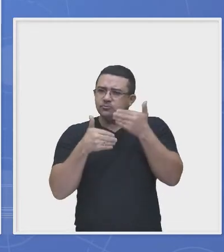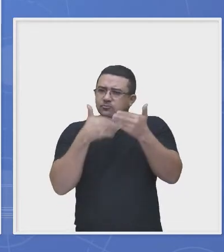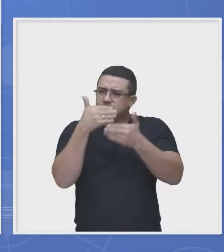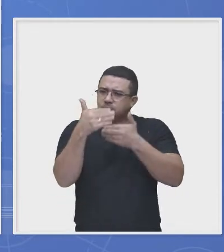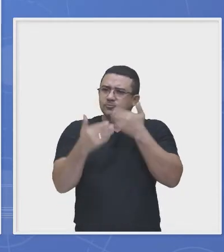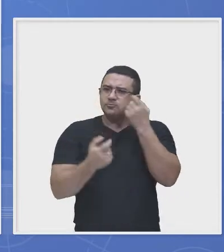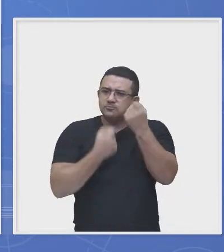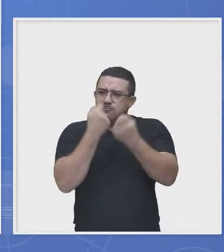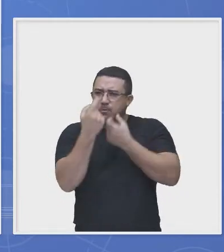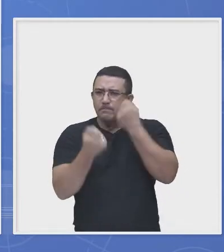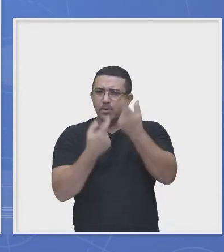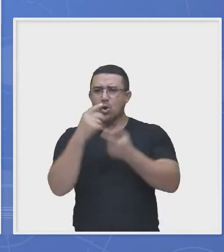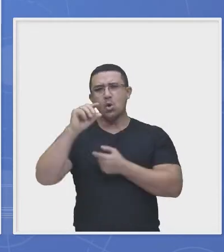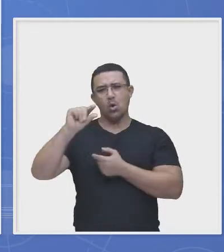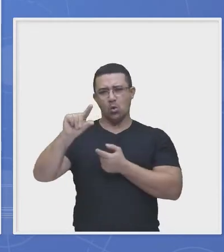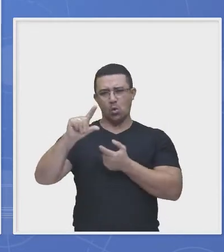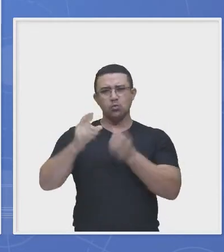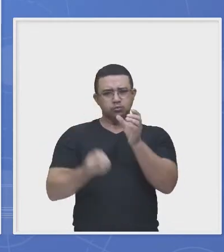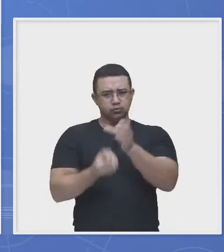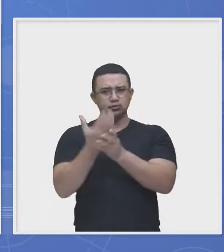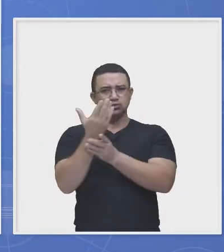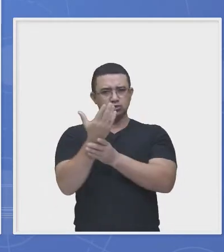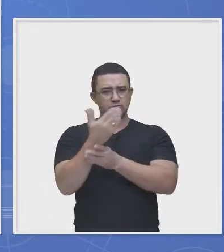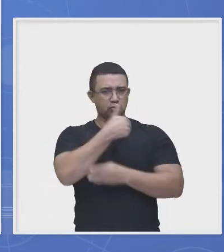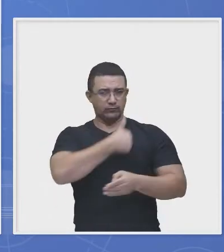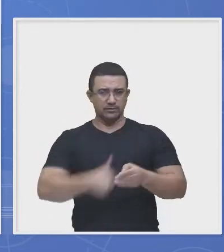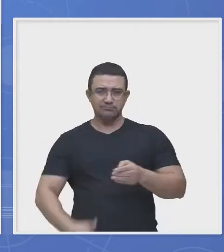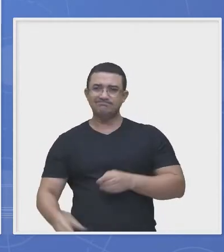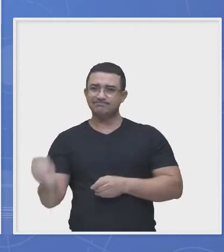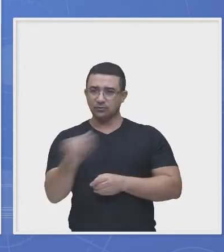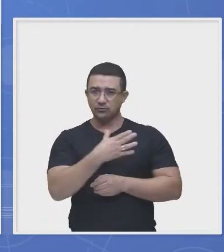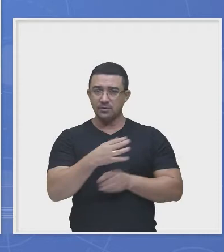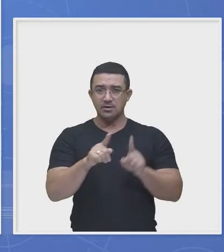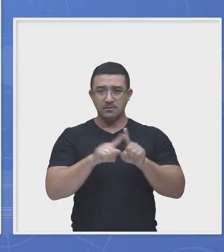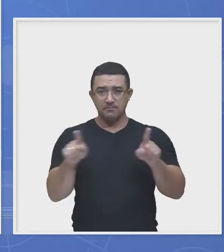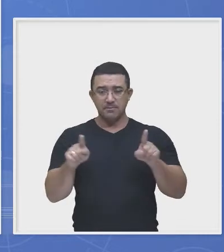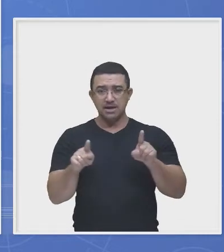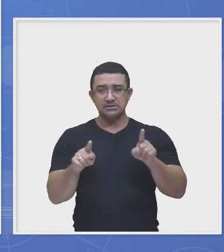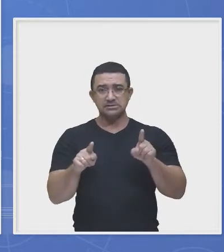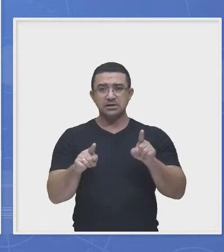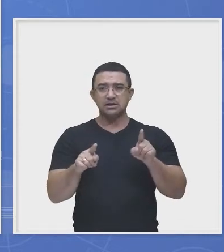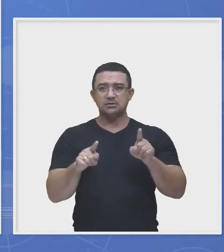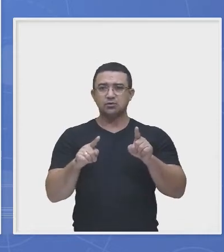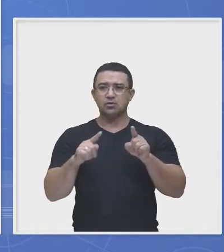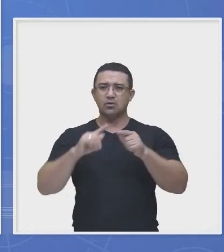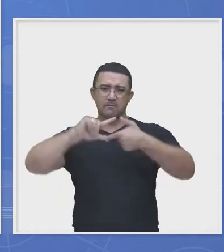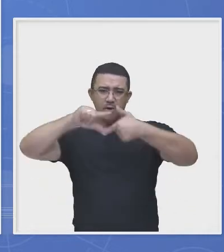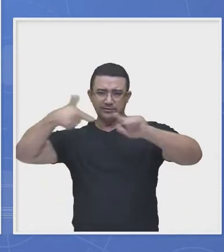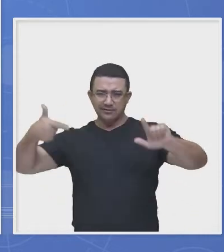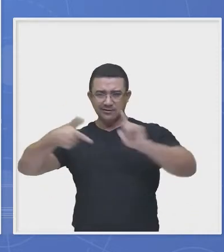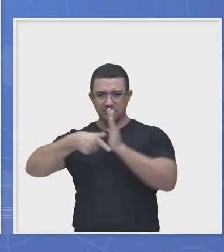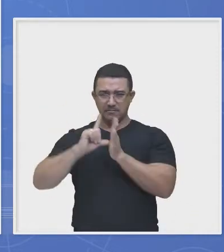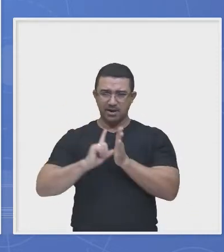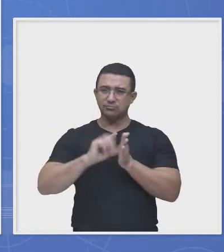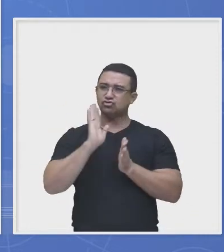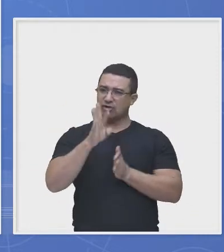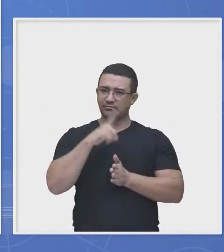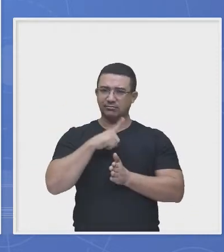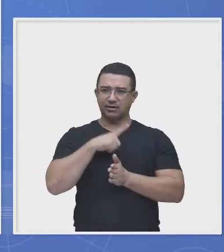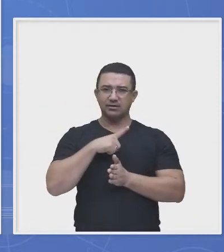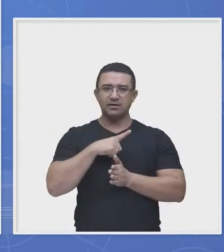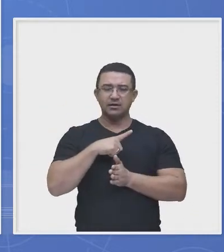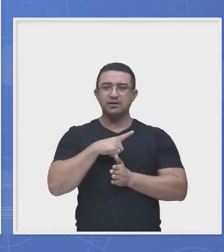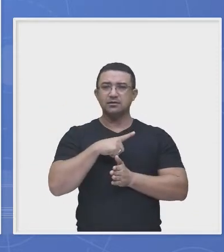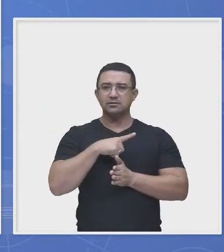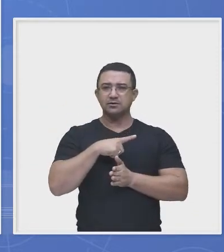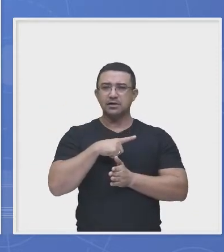início, mas ali já no período do modernismo, né, do pré-modernismo, a gente já tem ali uma certa